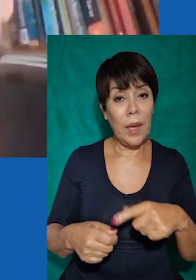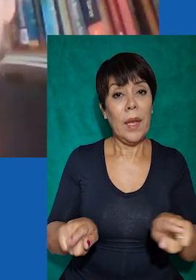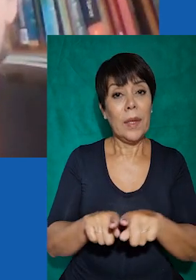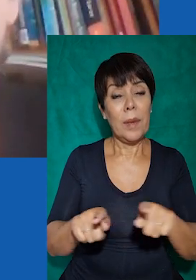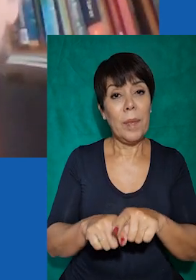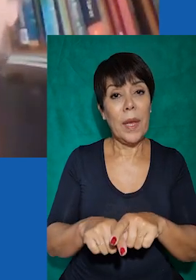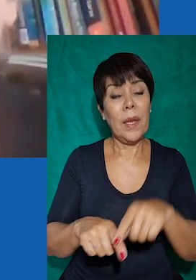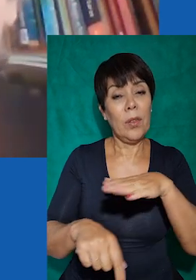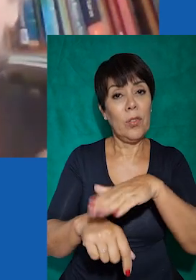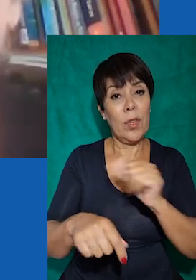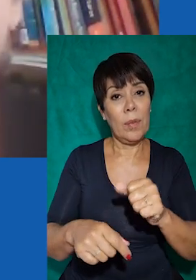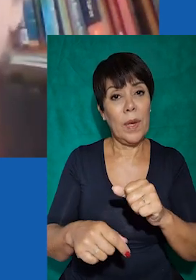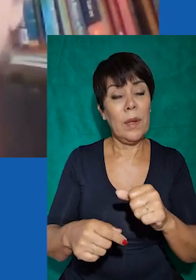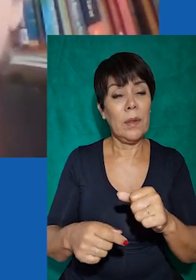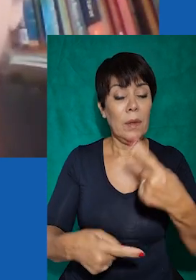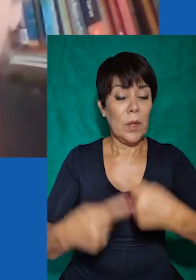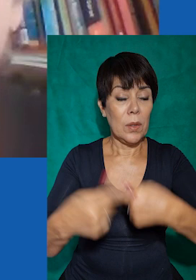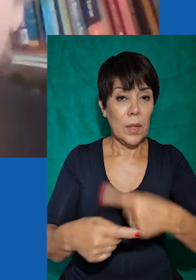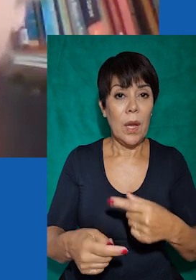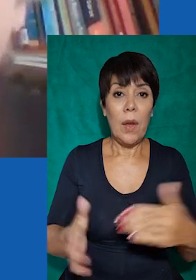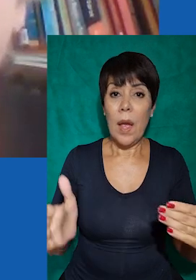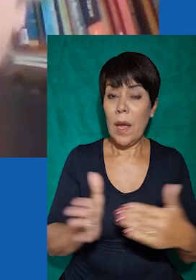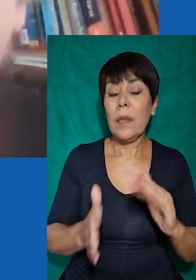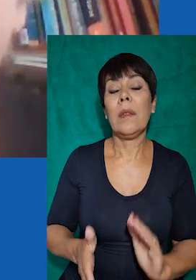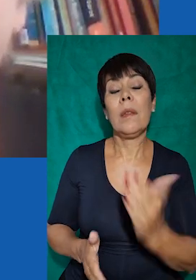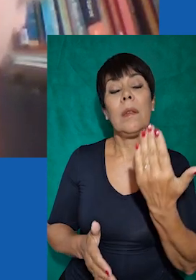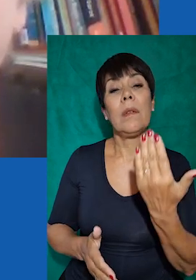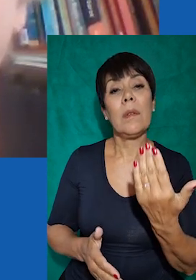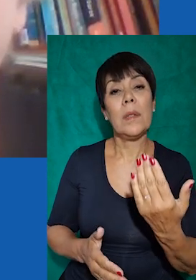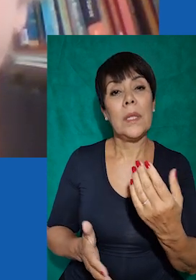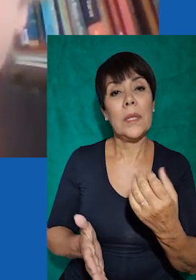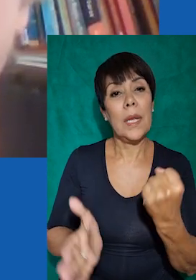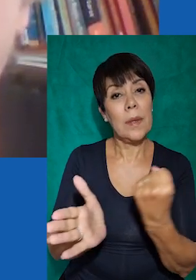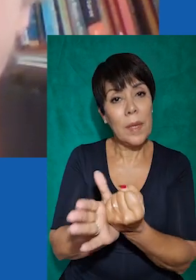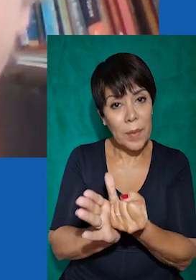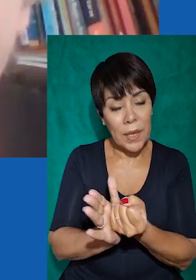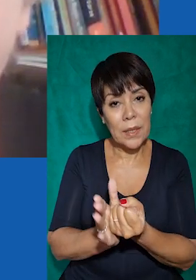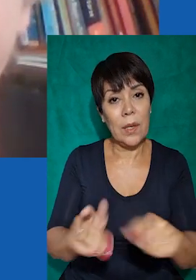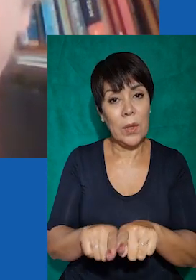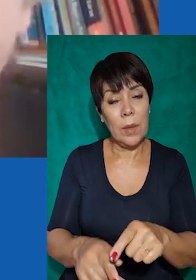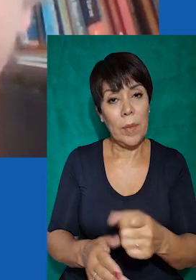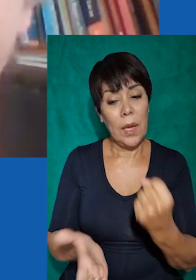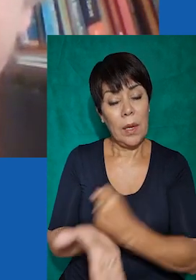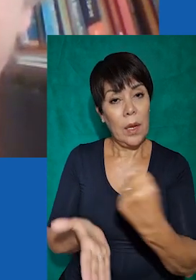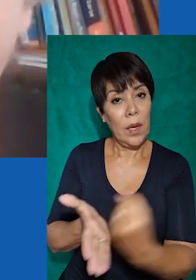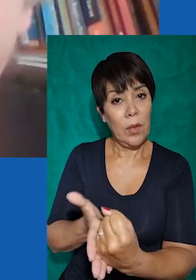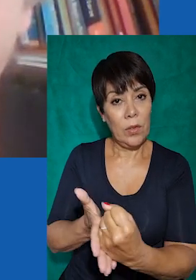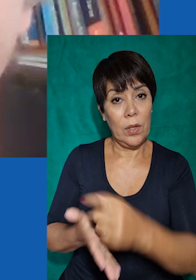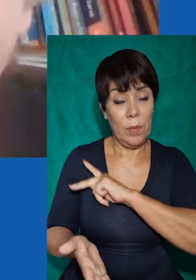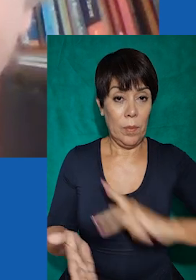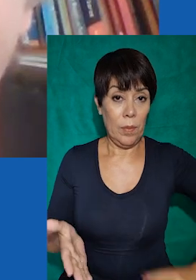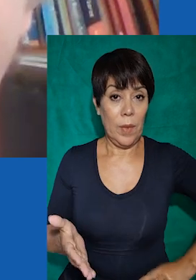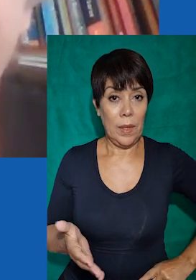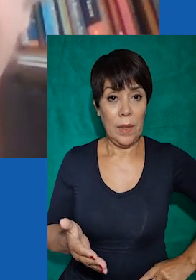chamado contraditório, até chegar, finalmente, à demarcação e à homologação pelo presidente